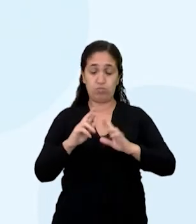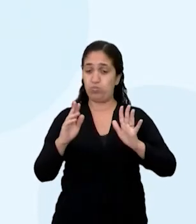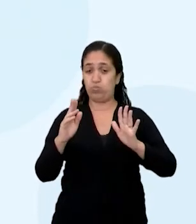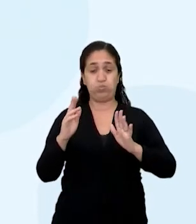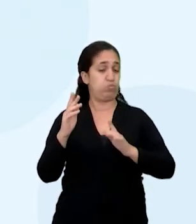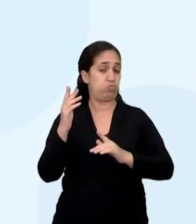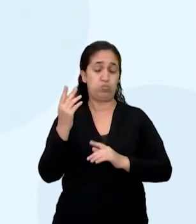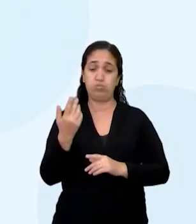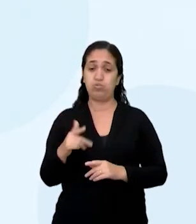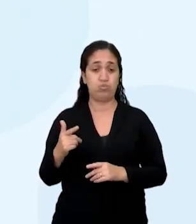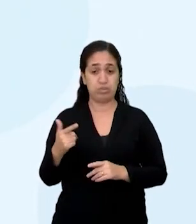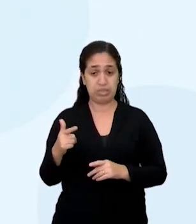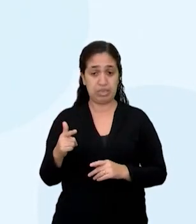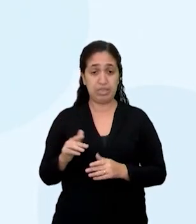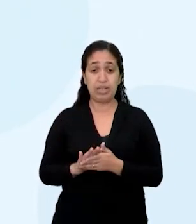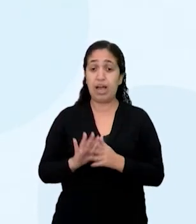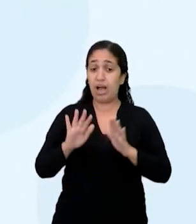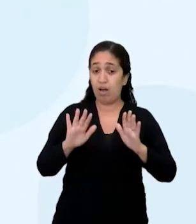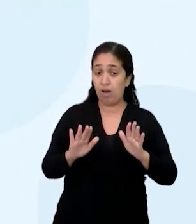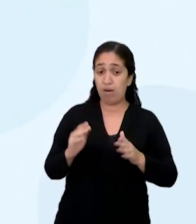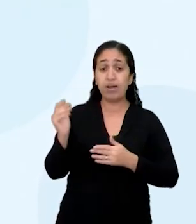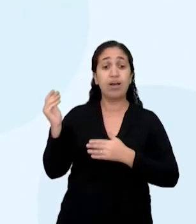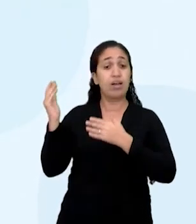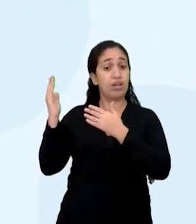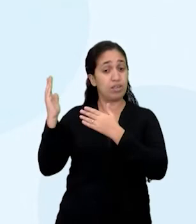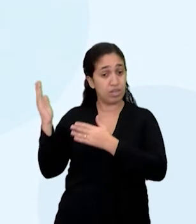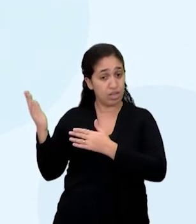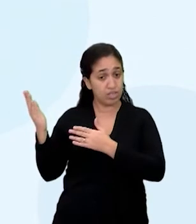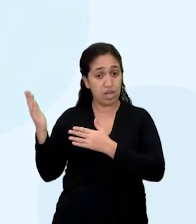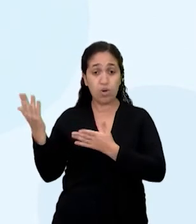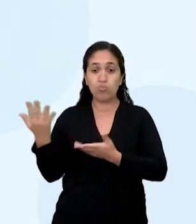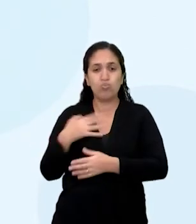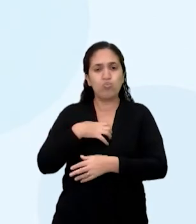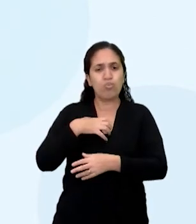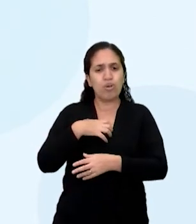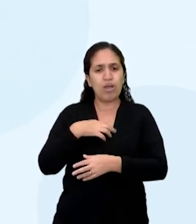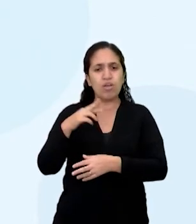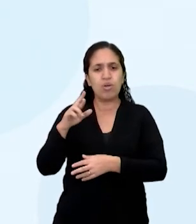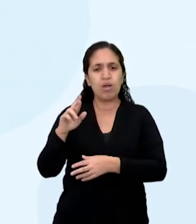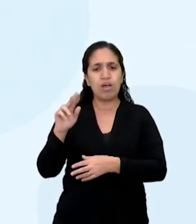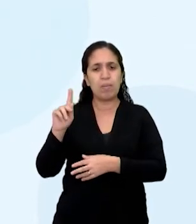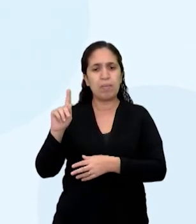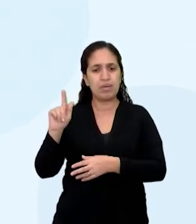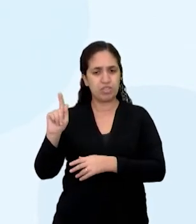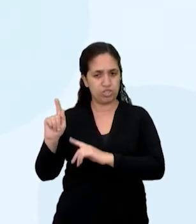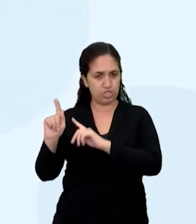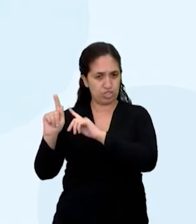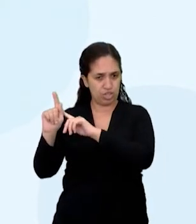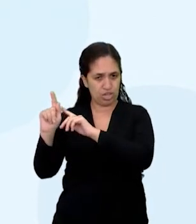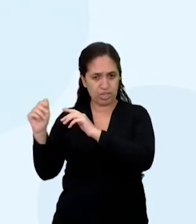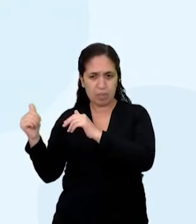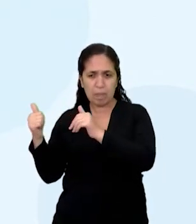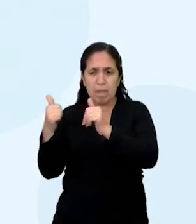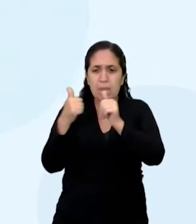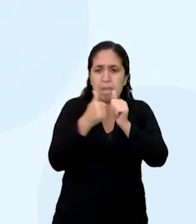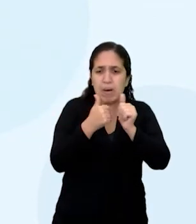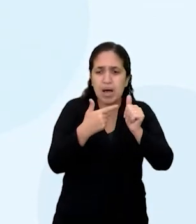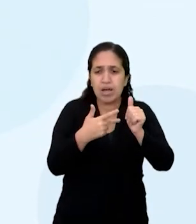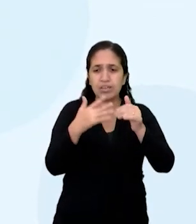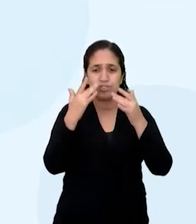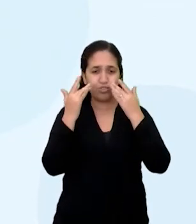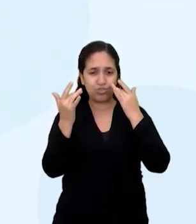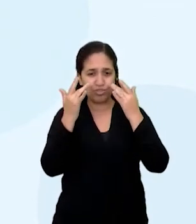outros jogadores. Já o live action é o estilo de RPG que mais se aproxima